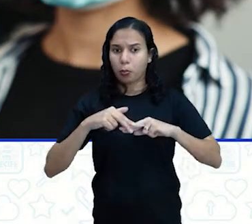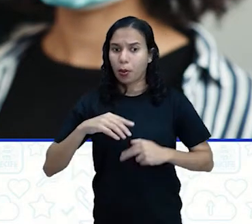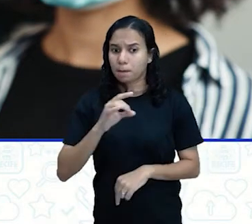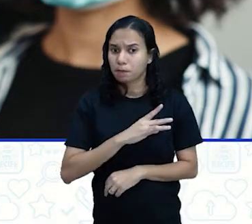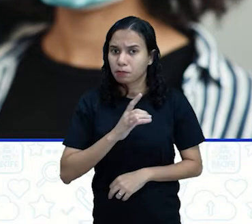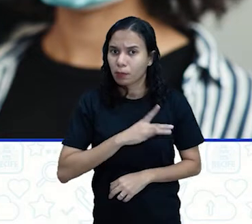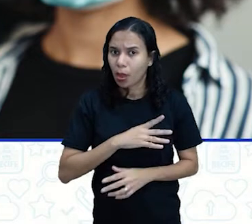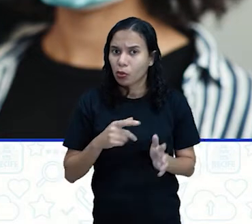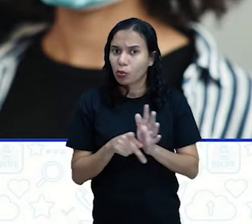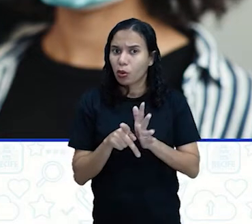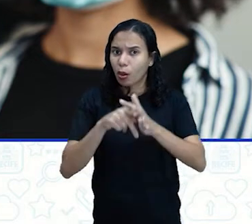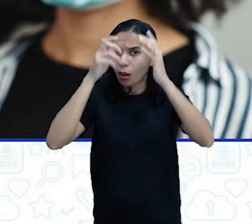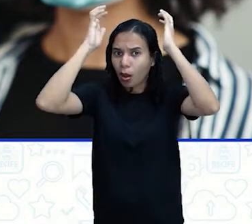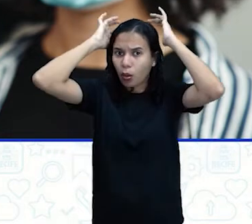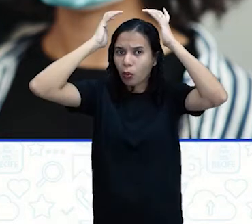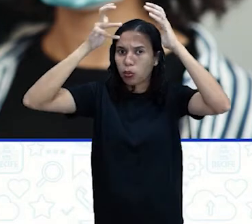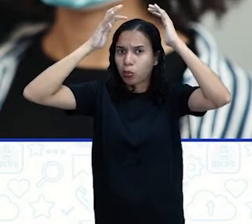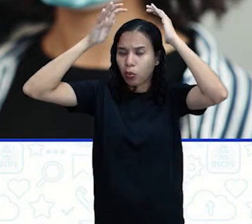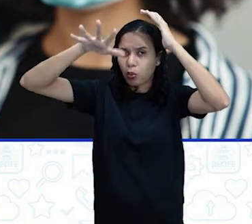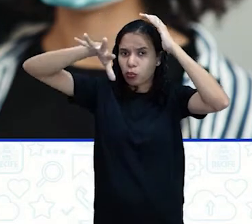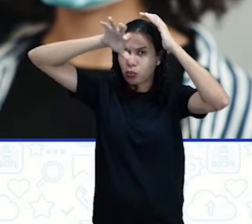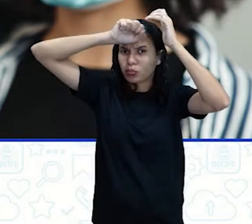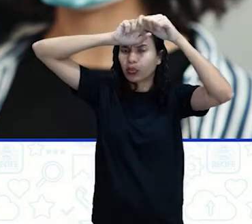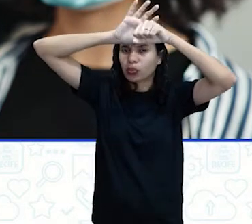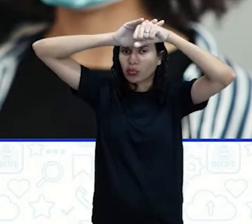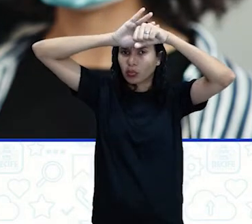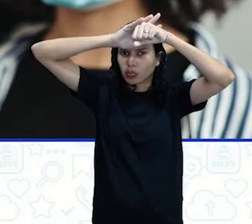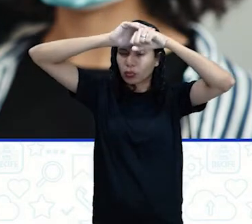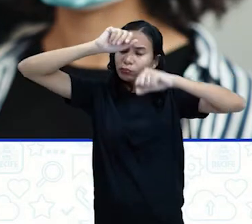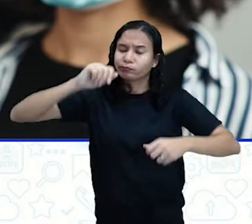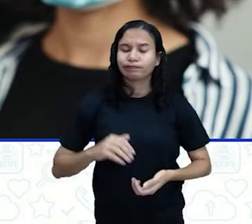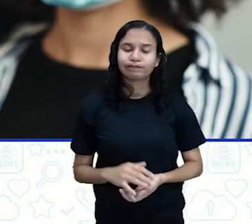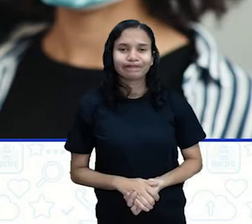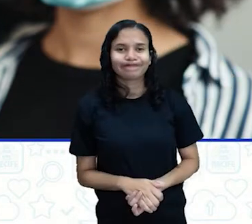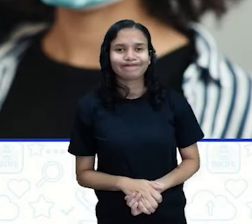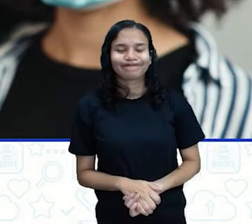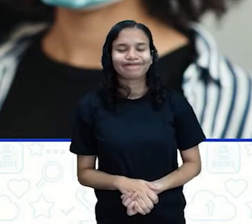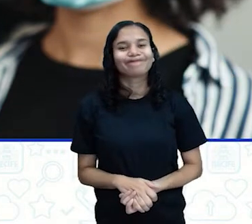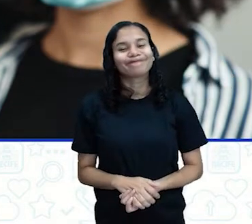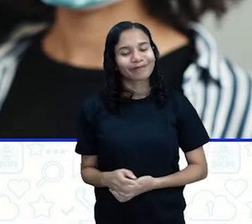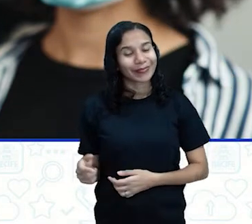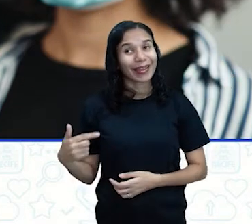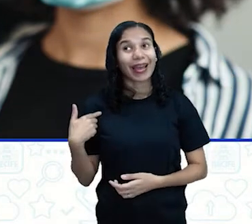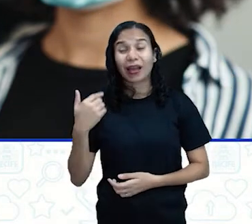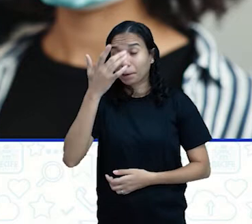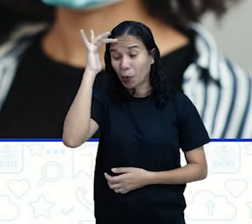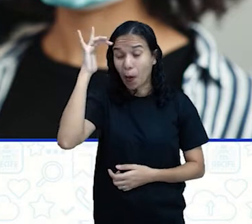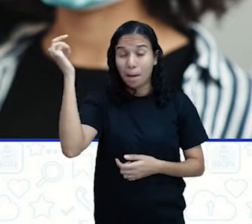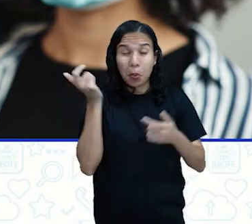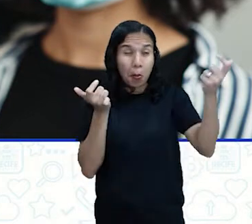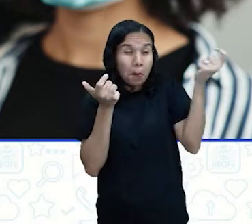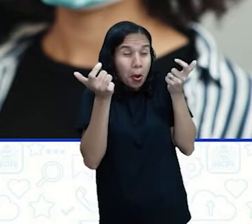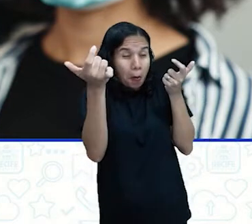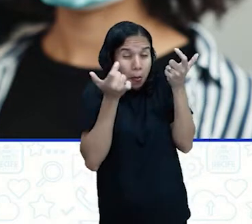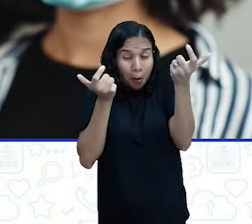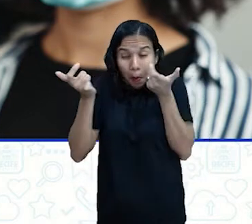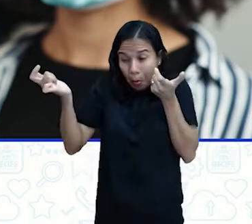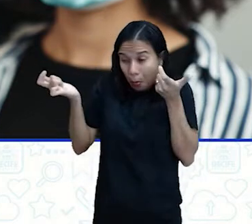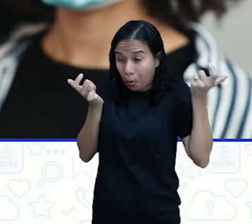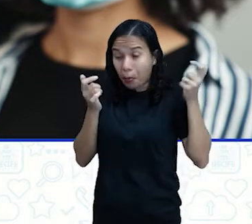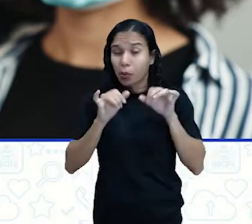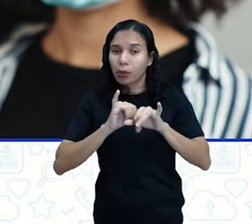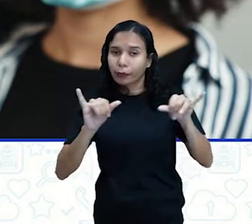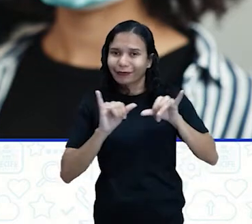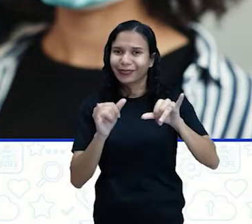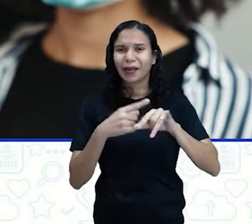de que o infravermelho causassem doenças cerebrais? A gente foi bombardeado disso o tempo inteiro.